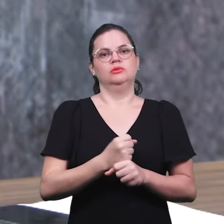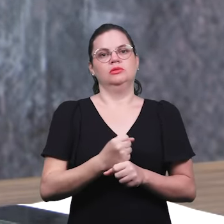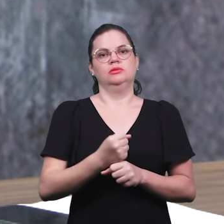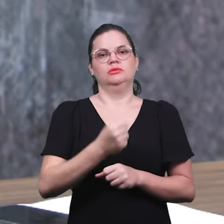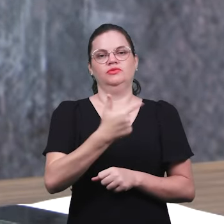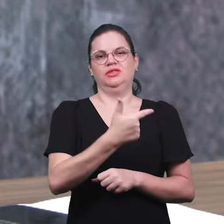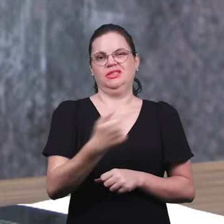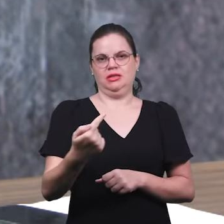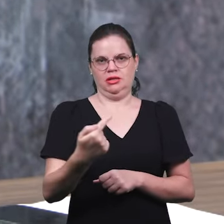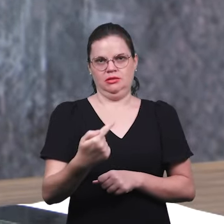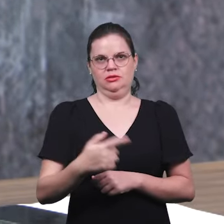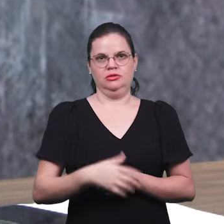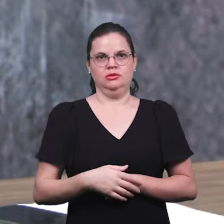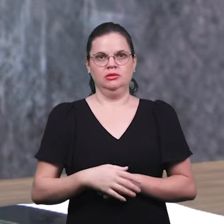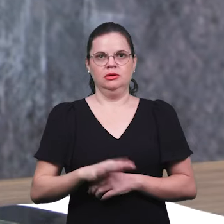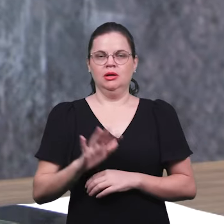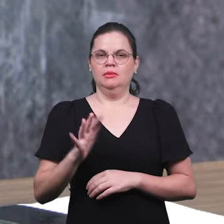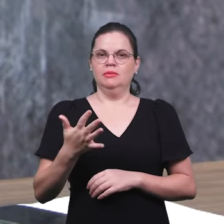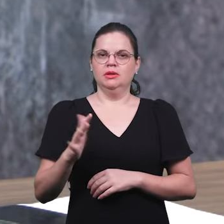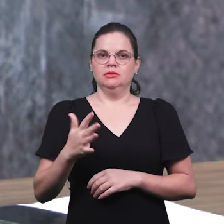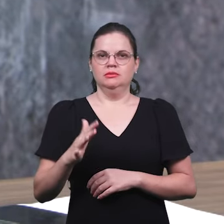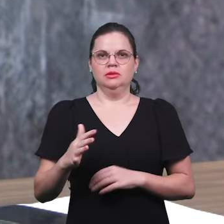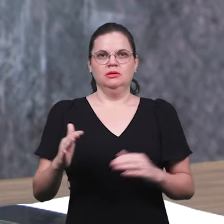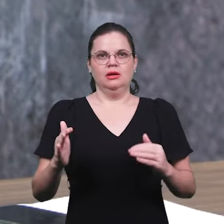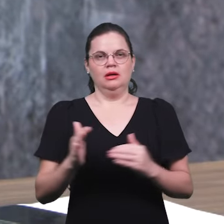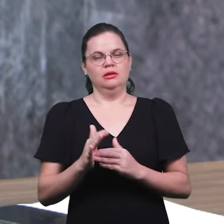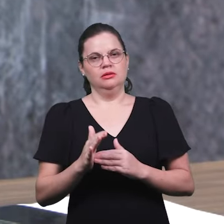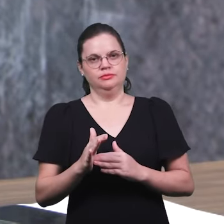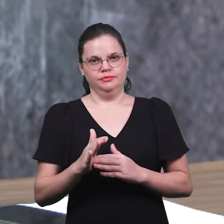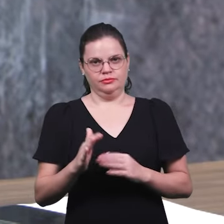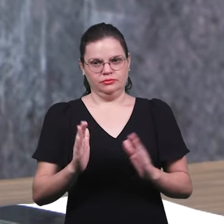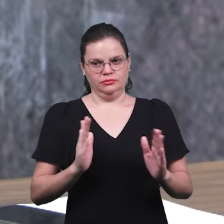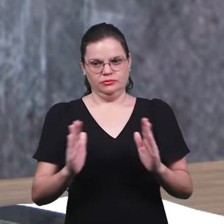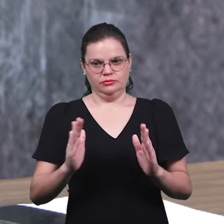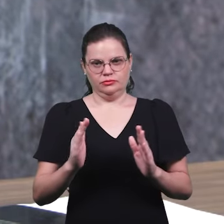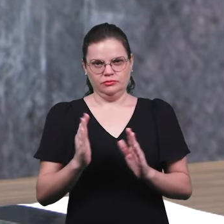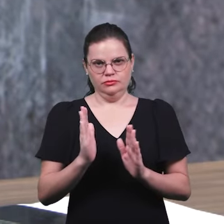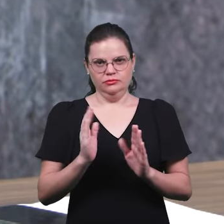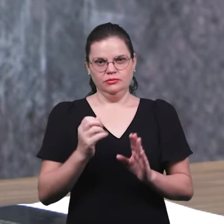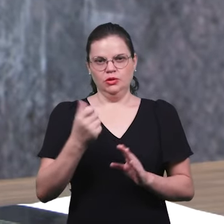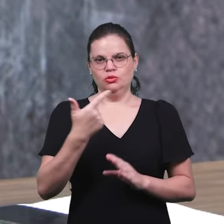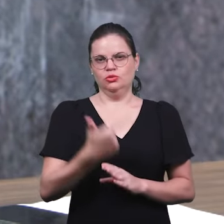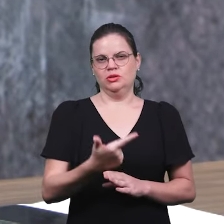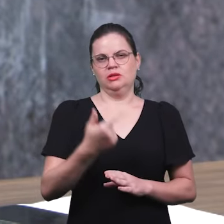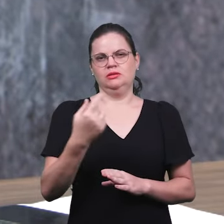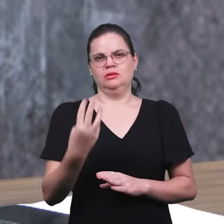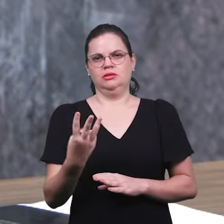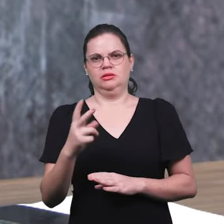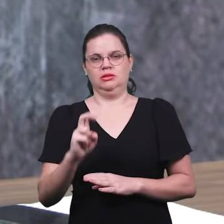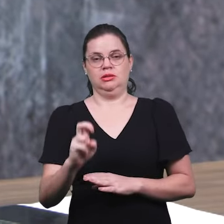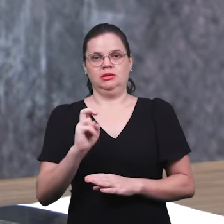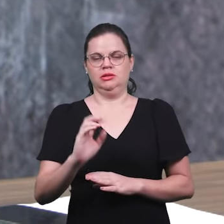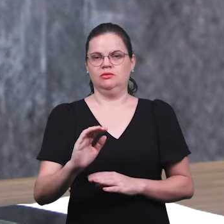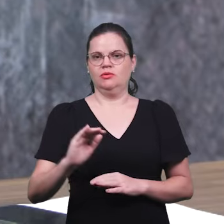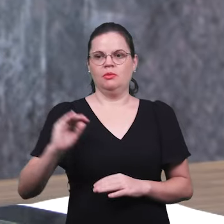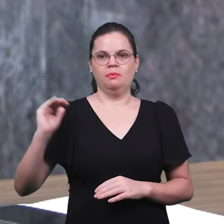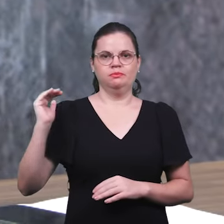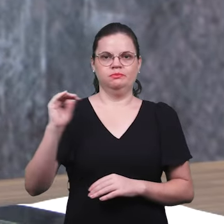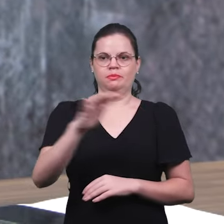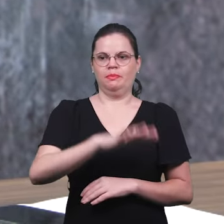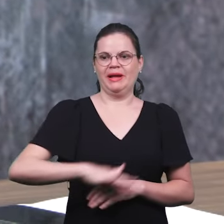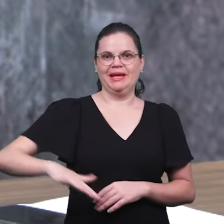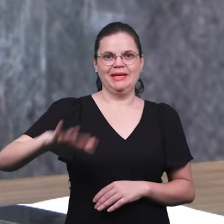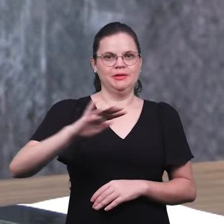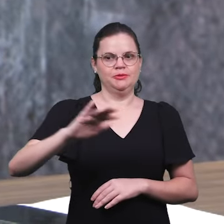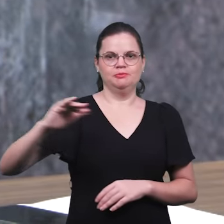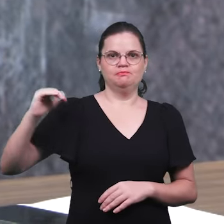data aproximada, até o ano de 235, por volta disso, nós tivemos o Alto Império Romano. Roma estava